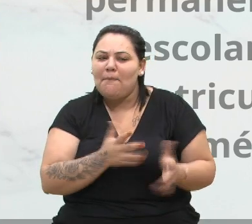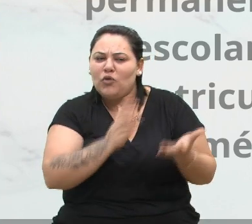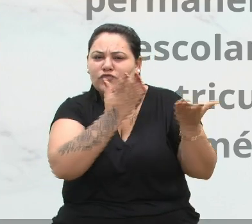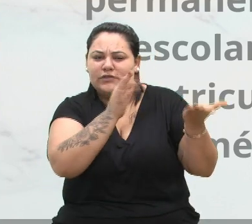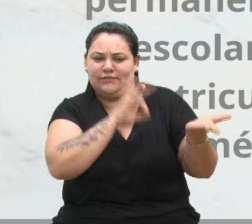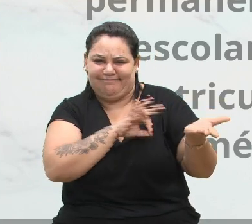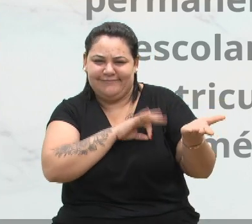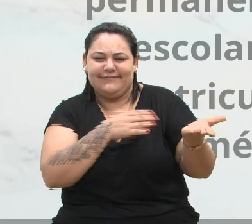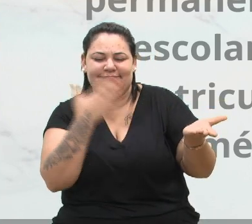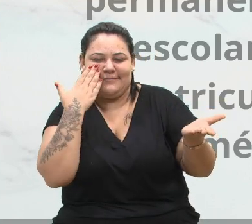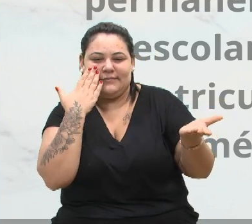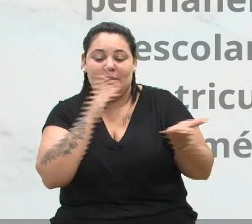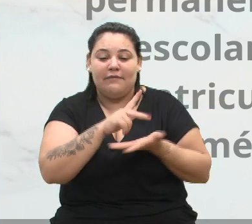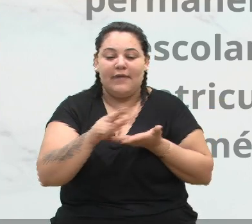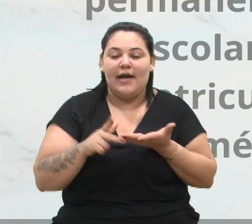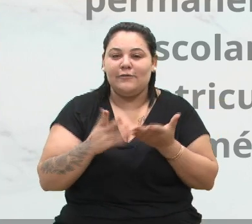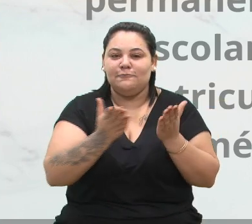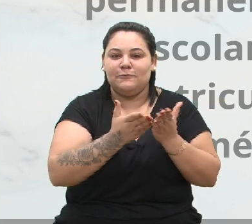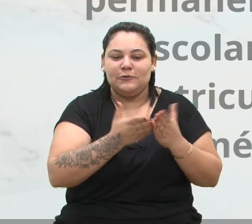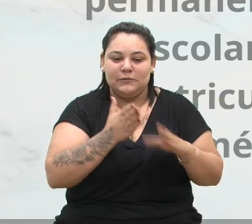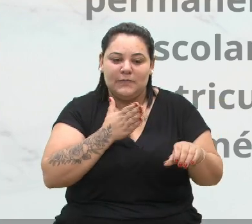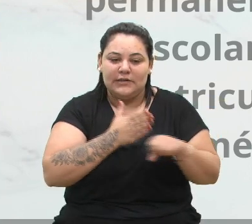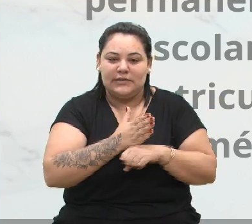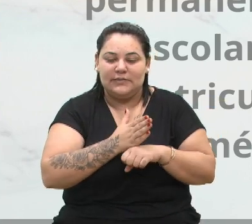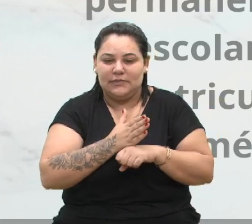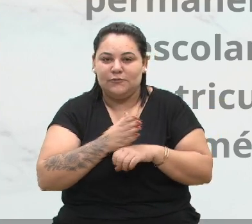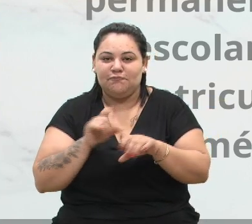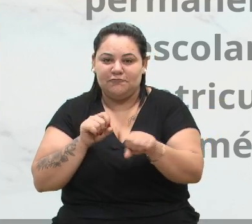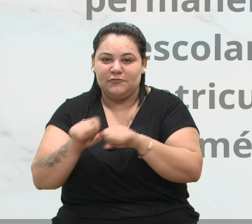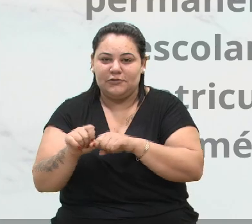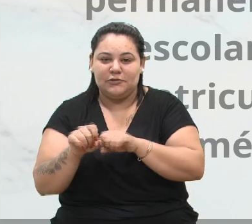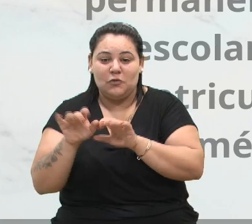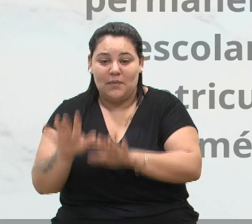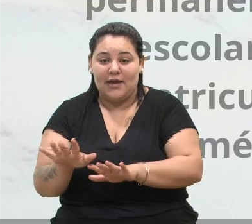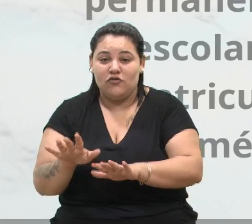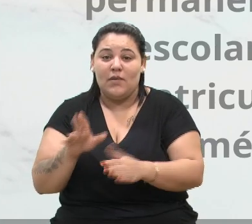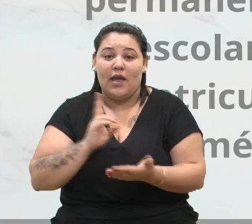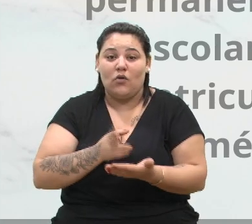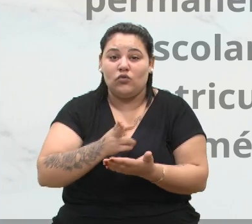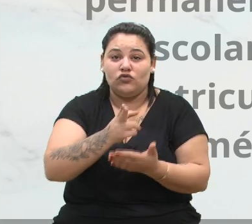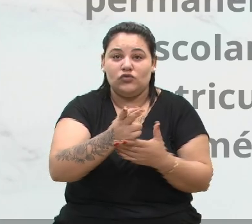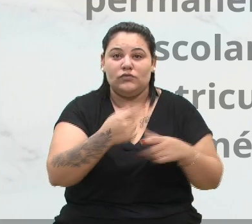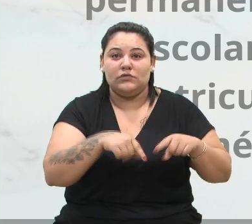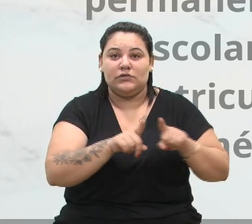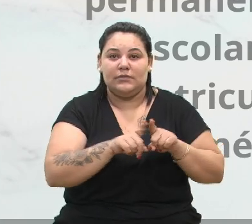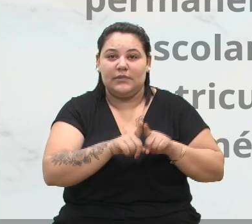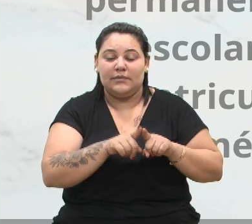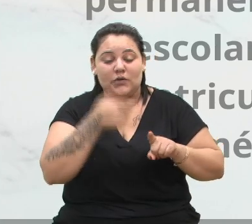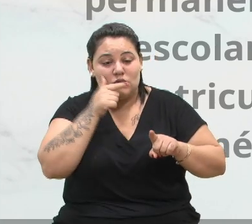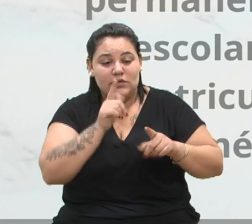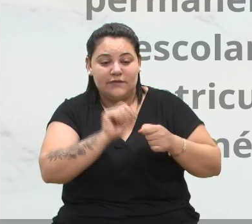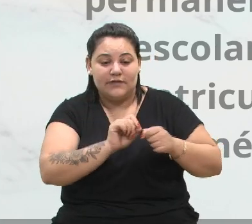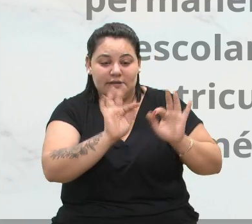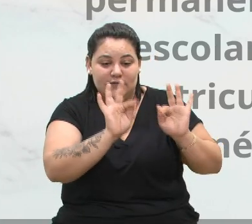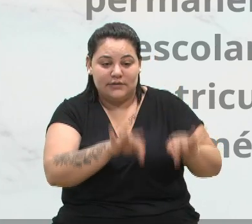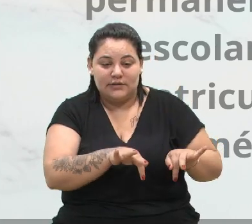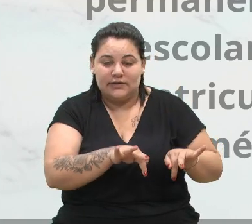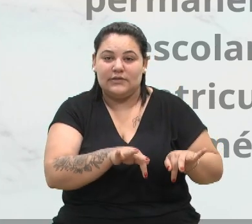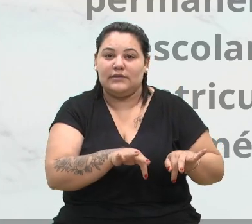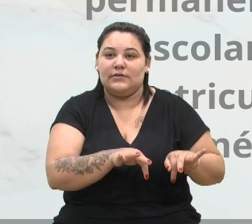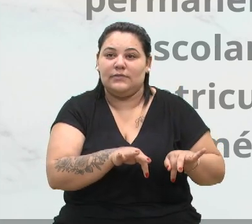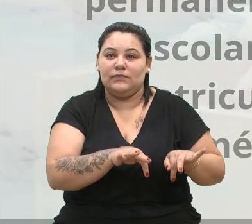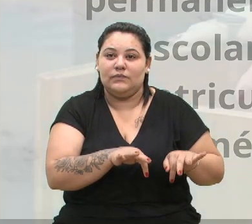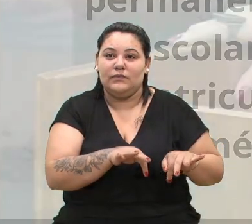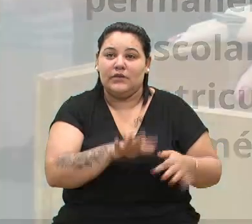os estudantes que estão no ensino médio, para permanecer e para concluir suas matrículas. A